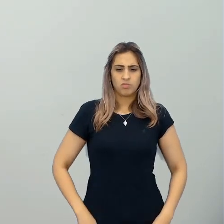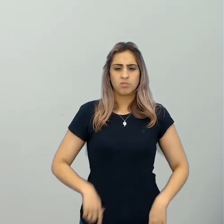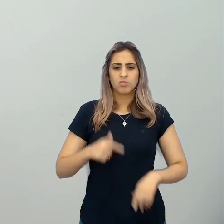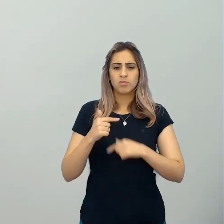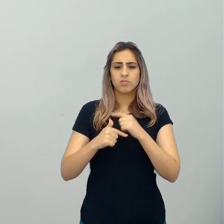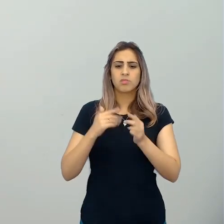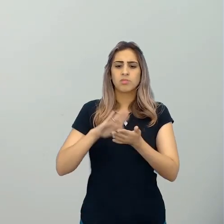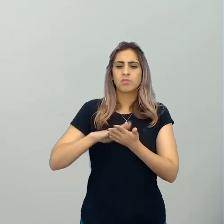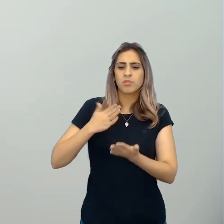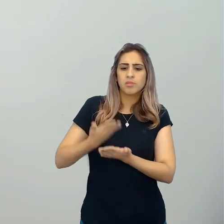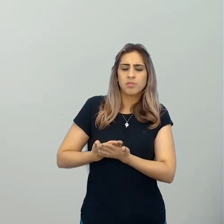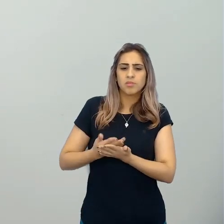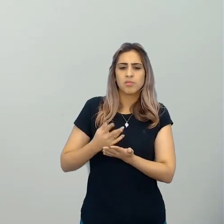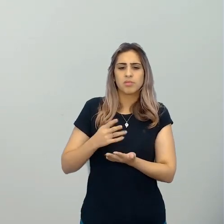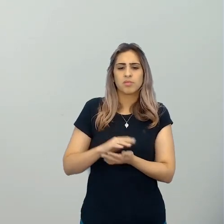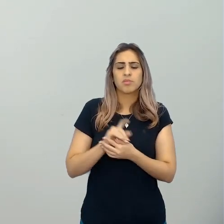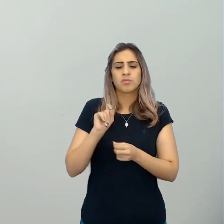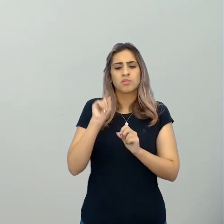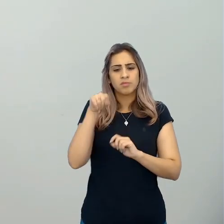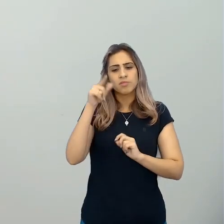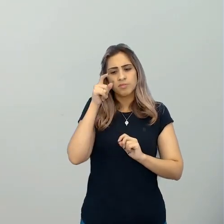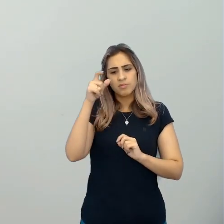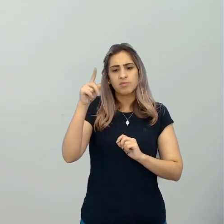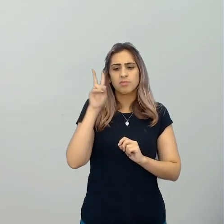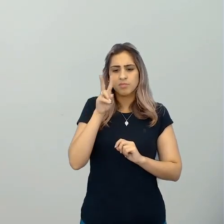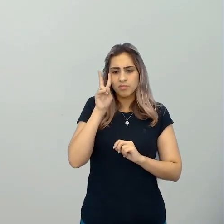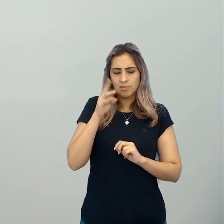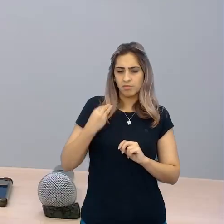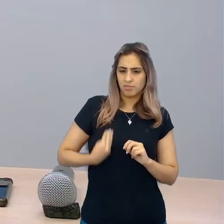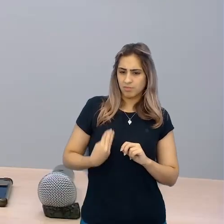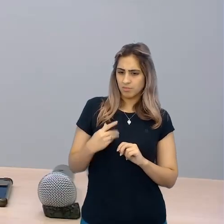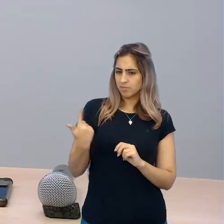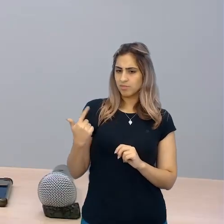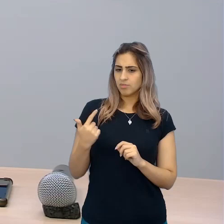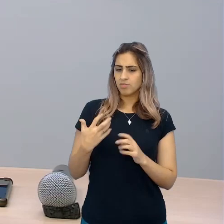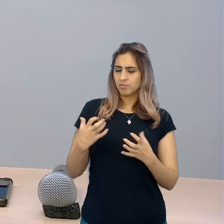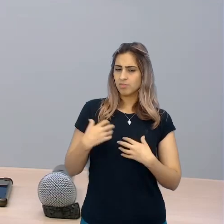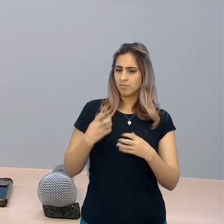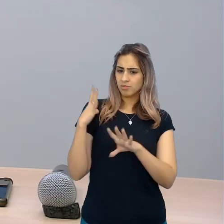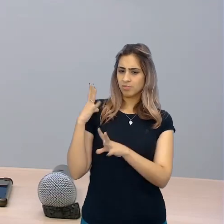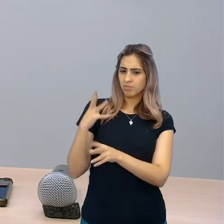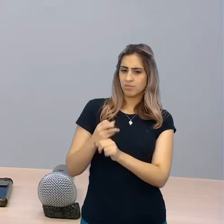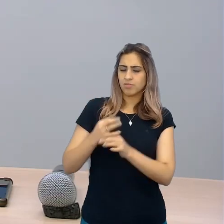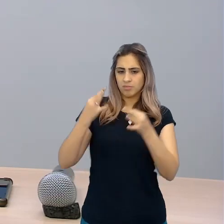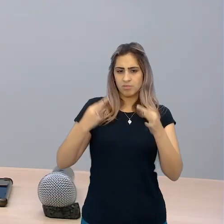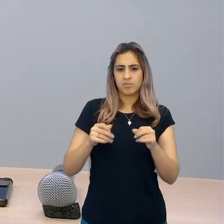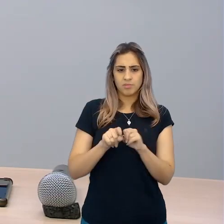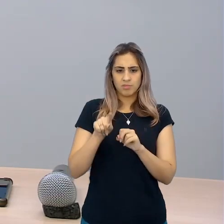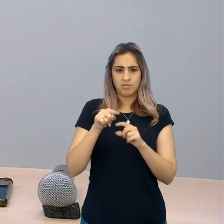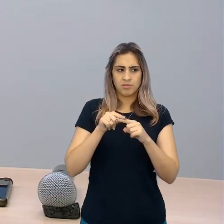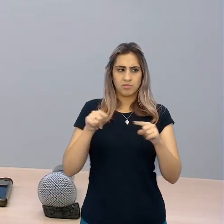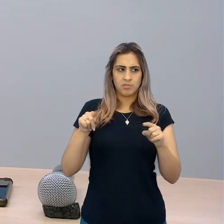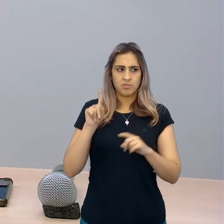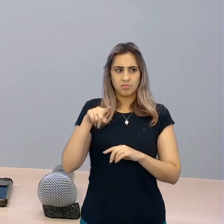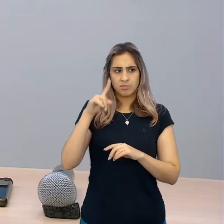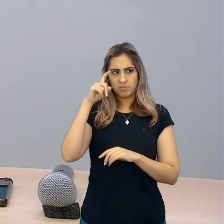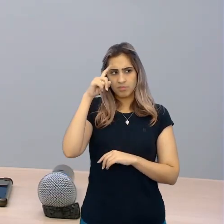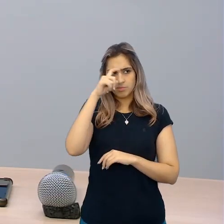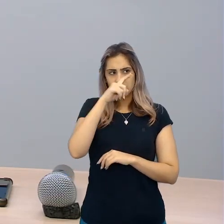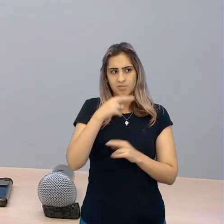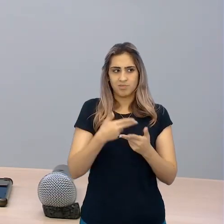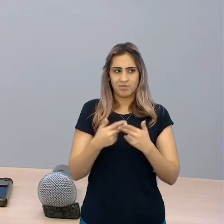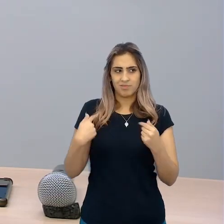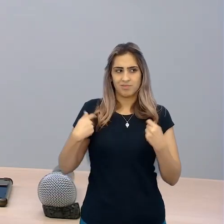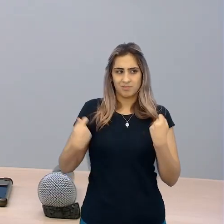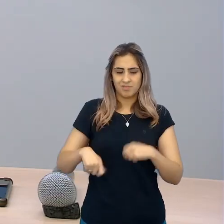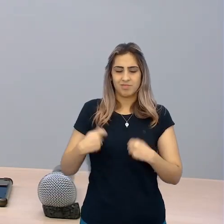da interpretação, né? Que é interessante. E pensar que na vida real não vai ter um pontinho certinho alinhado para você fazer a reta. É muito mais difícil. Então, por isso